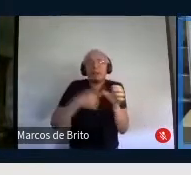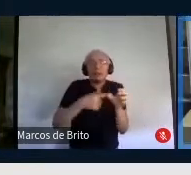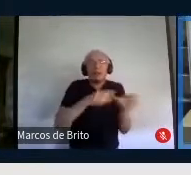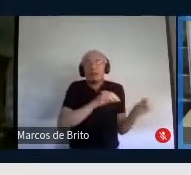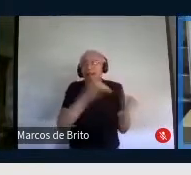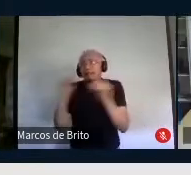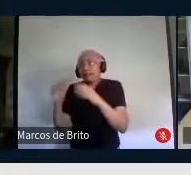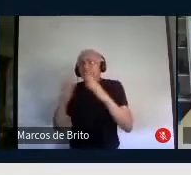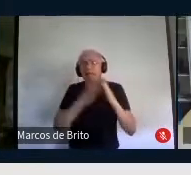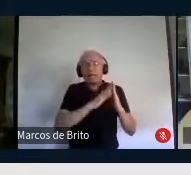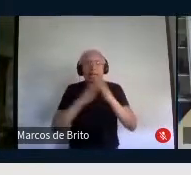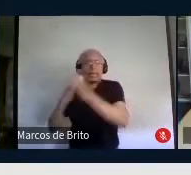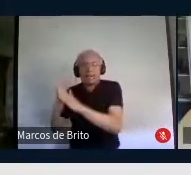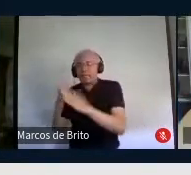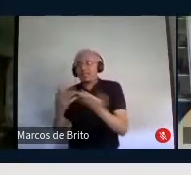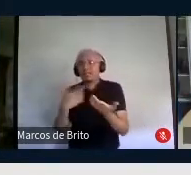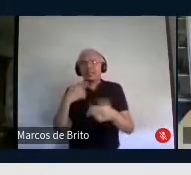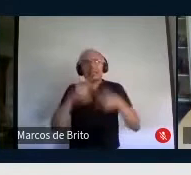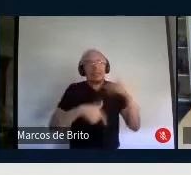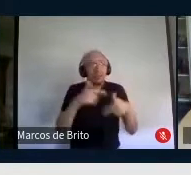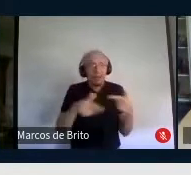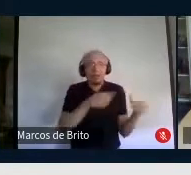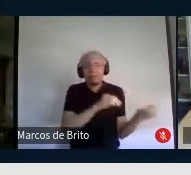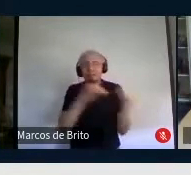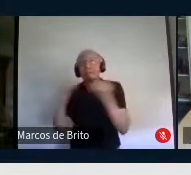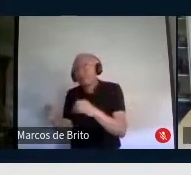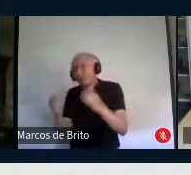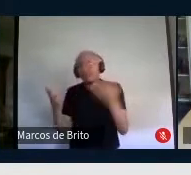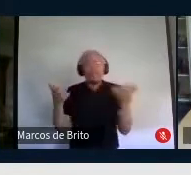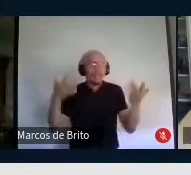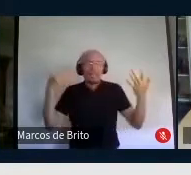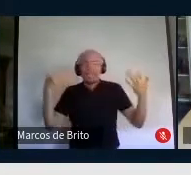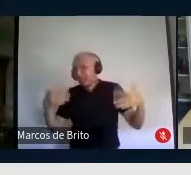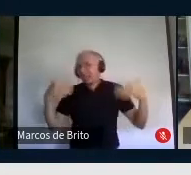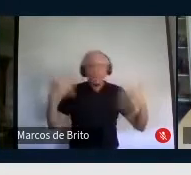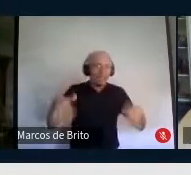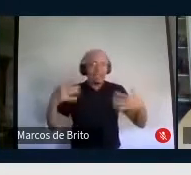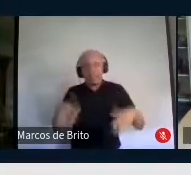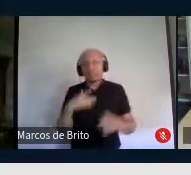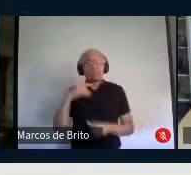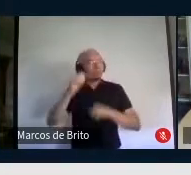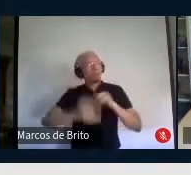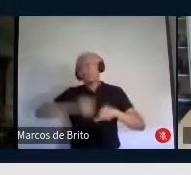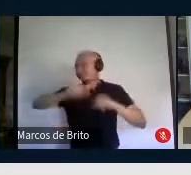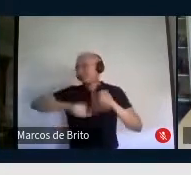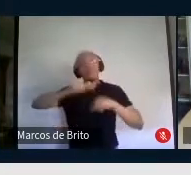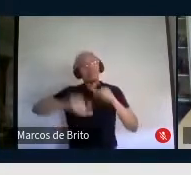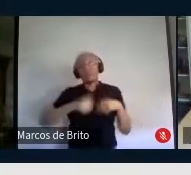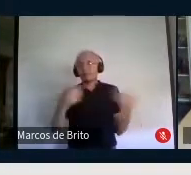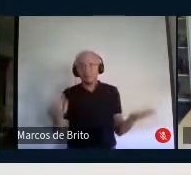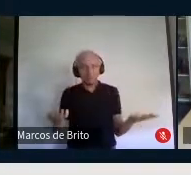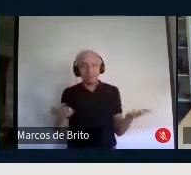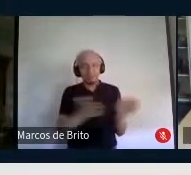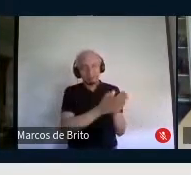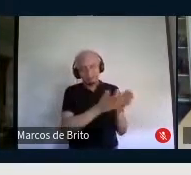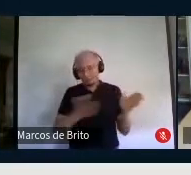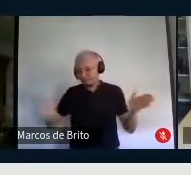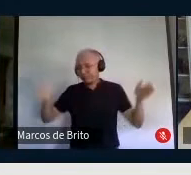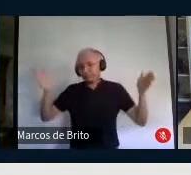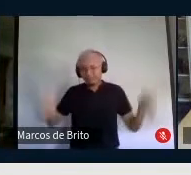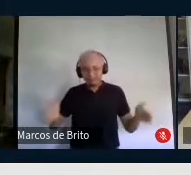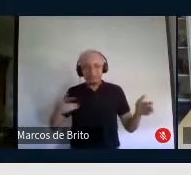uma mudança, né, no trabalho. Então, muita coisa aconteceu nesse período. Eu fui